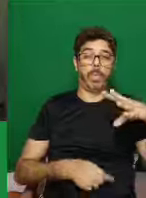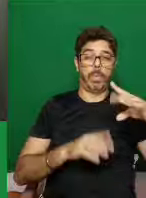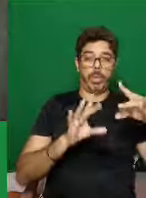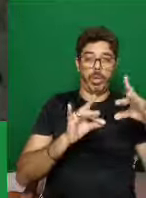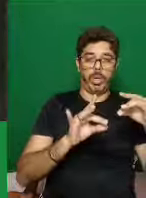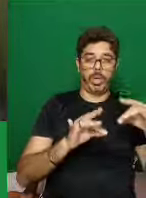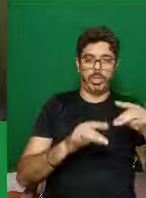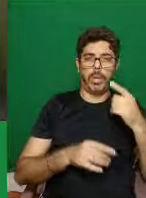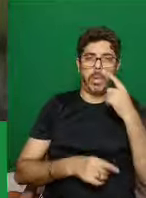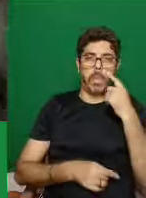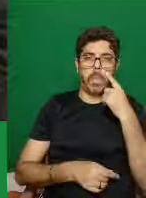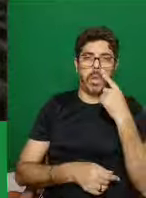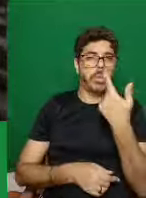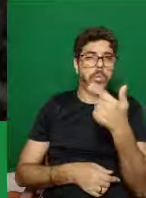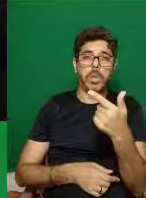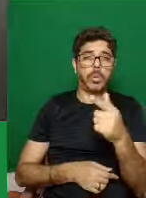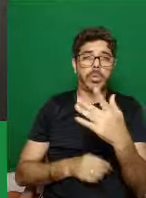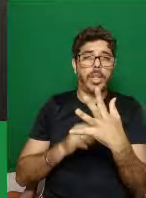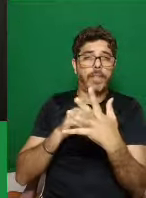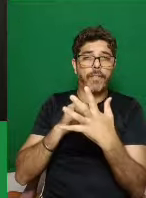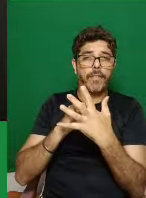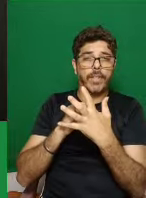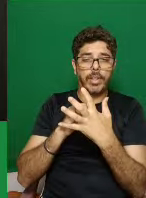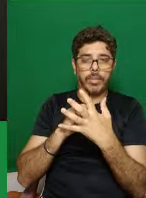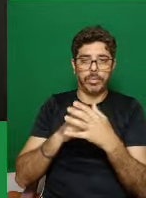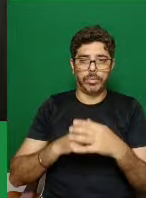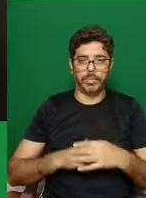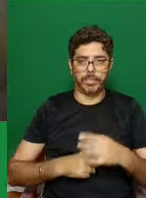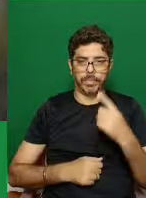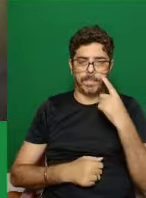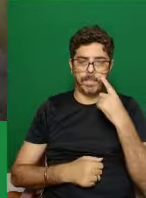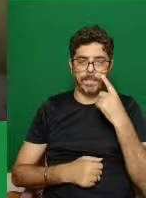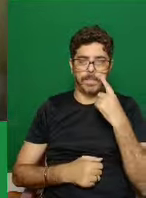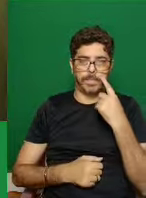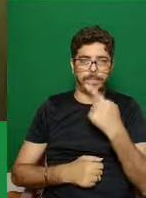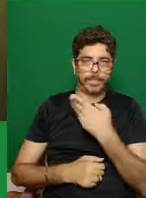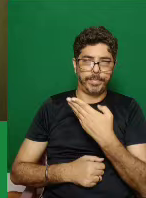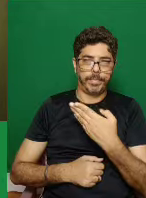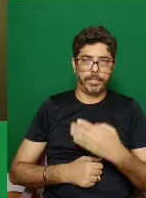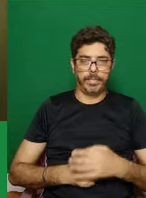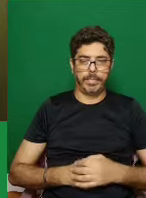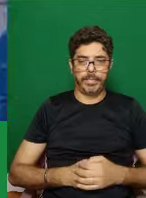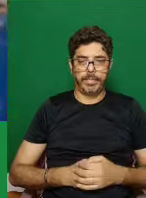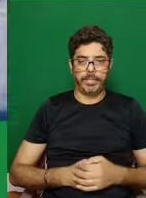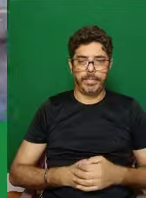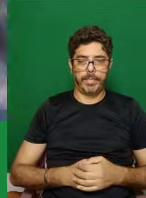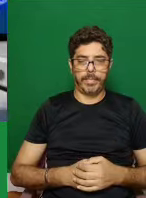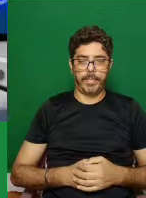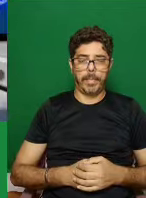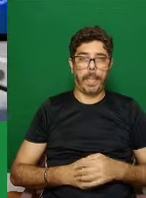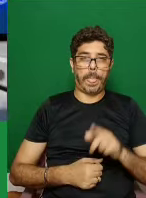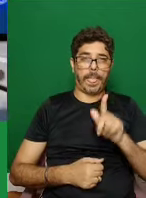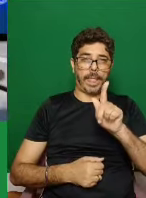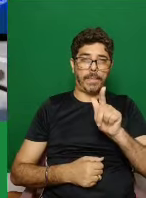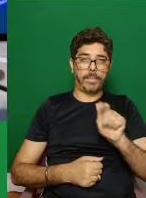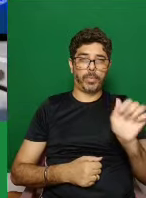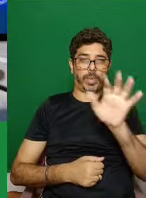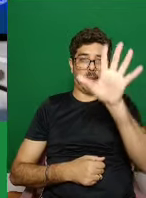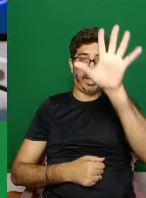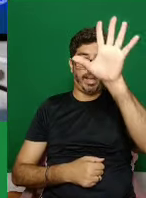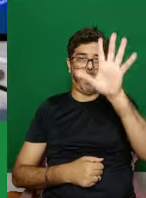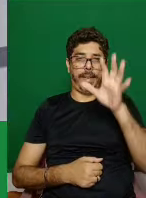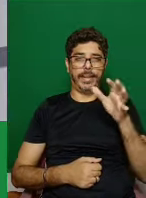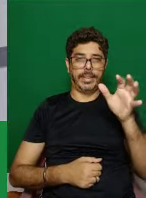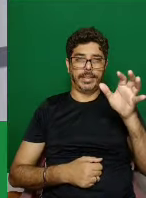úmidas provenientes do gás sujo, num processo que envolve alguns tipos de ácido, óleo e resina, enquanto que o tipo seco